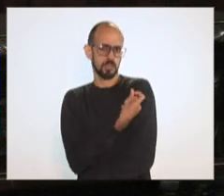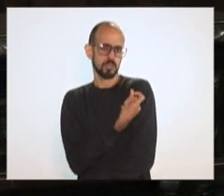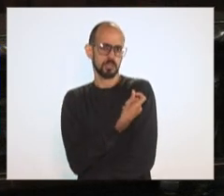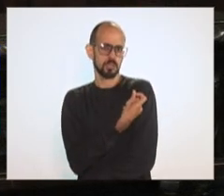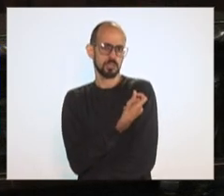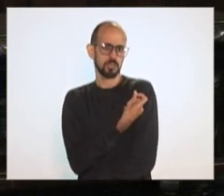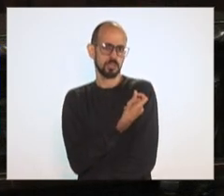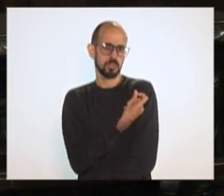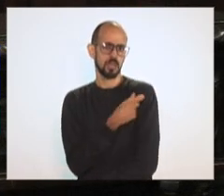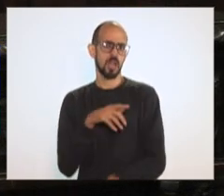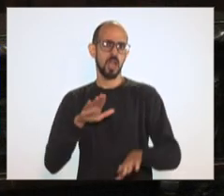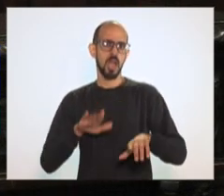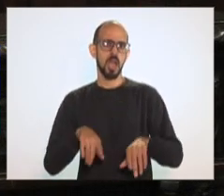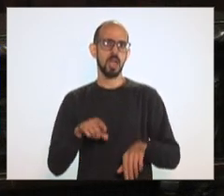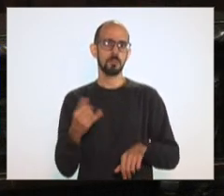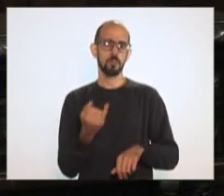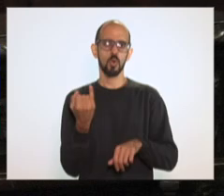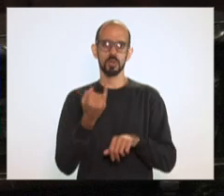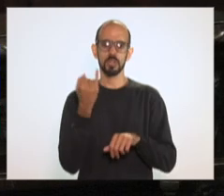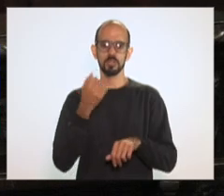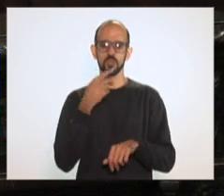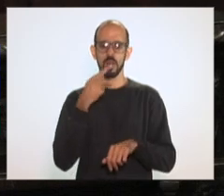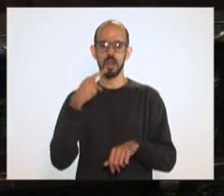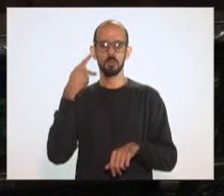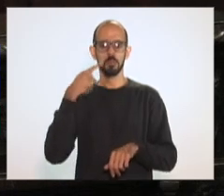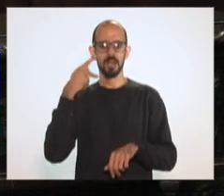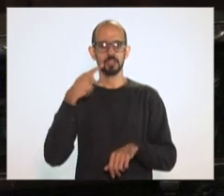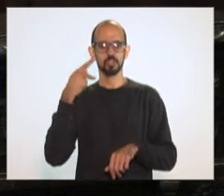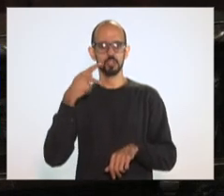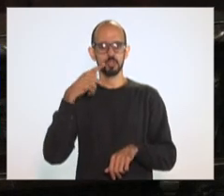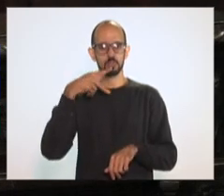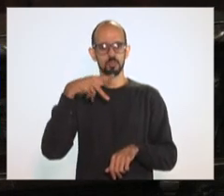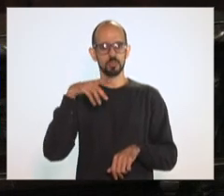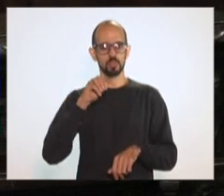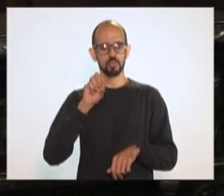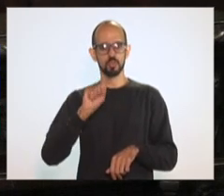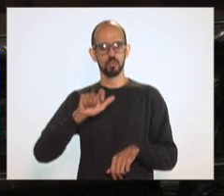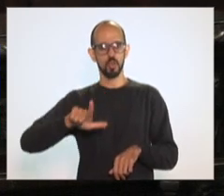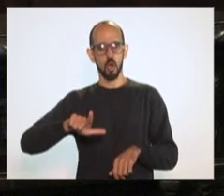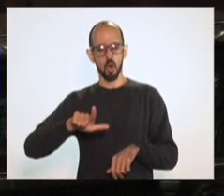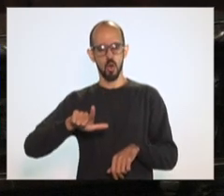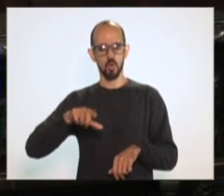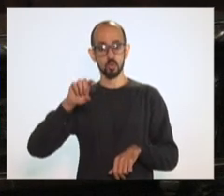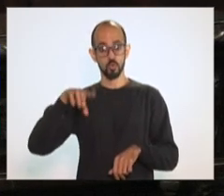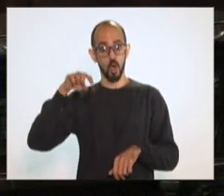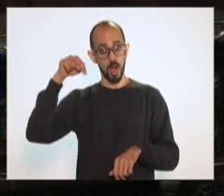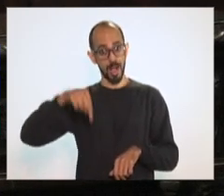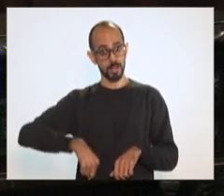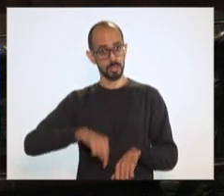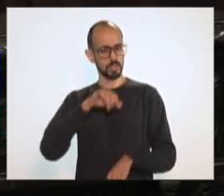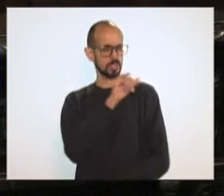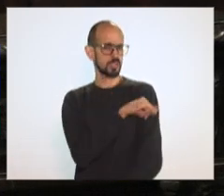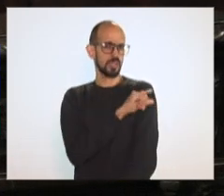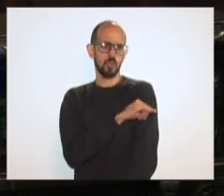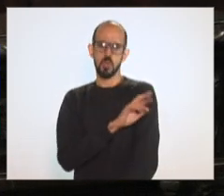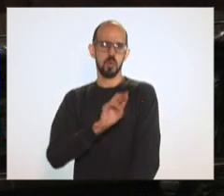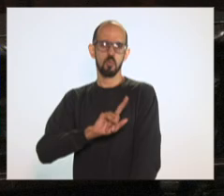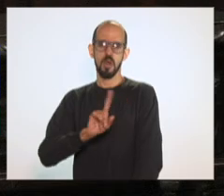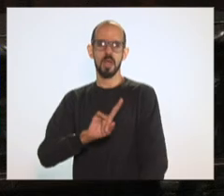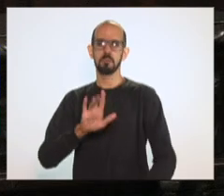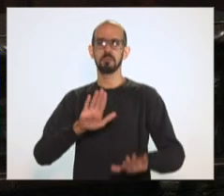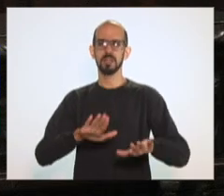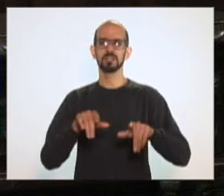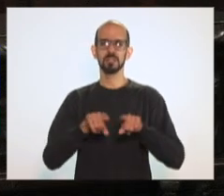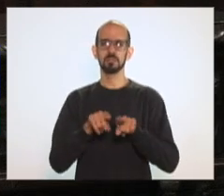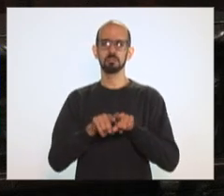importante dizer que o PSOL, não só a bancada aqui na Assembleia Legislativa do Rio de Janeiro, como também a nossa bancada